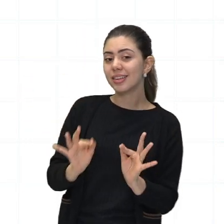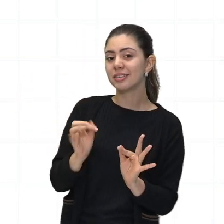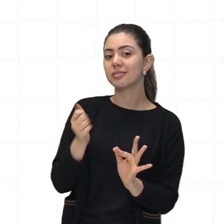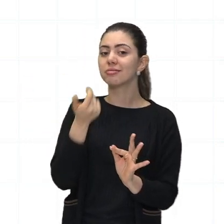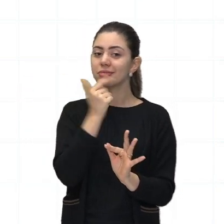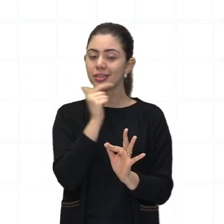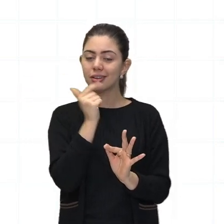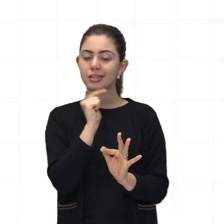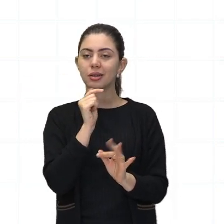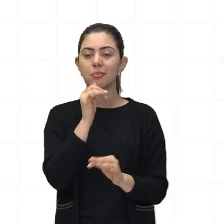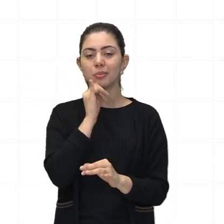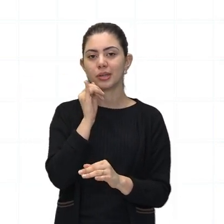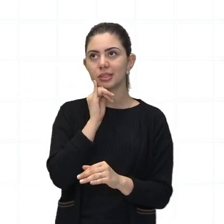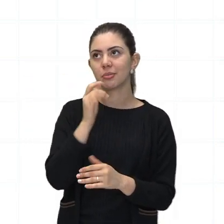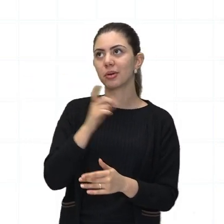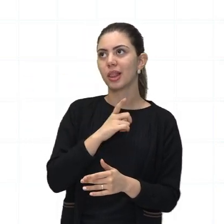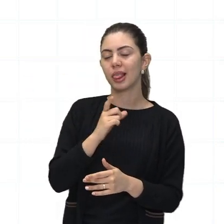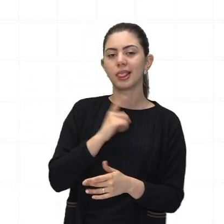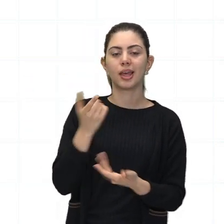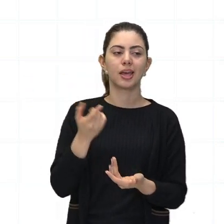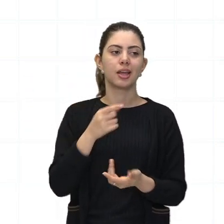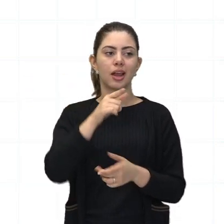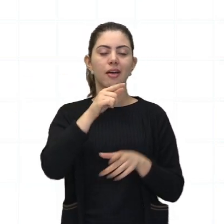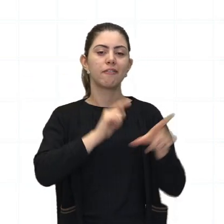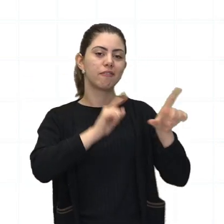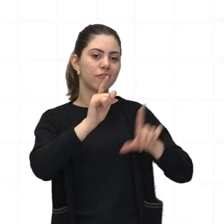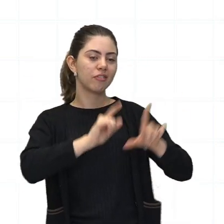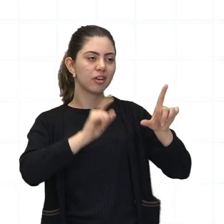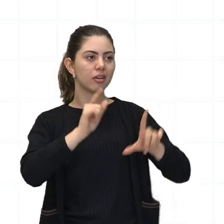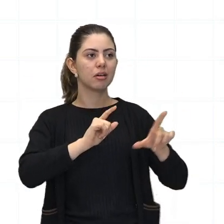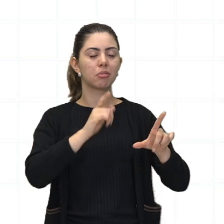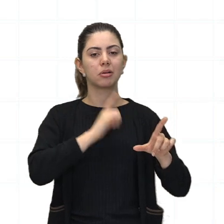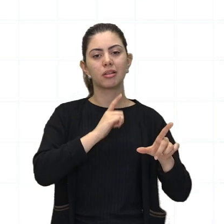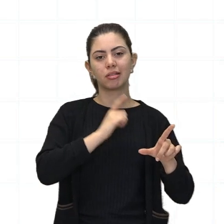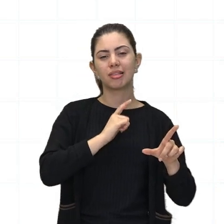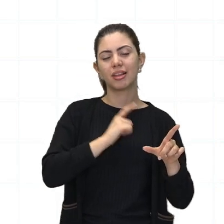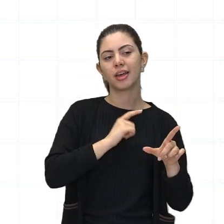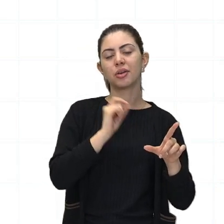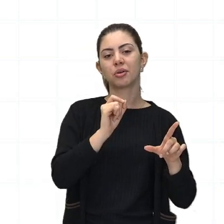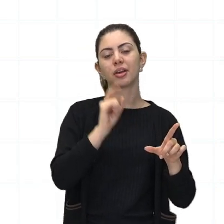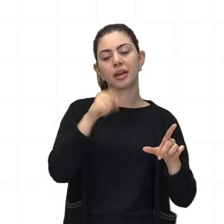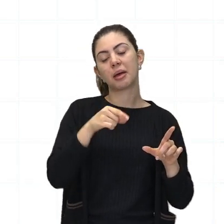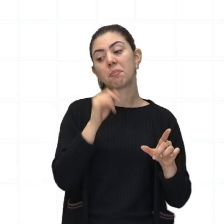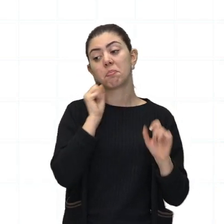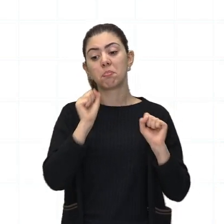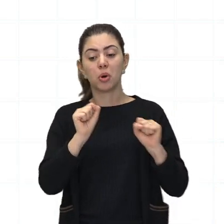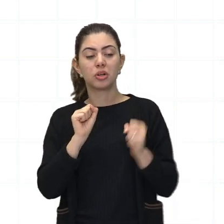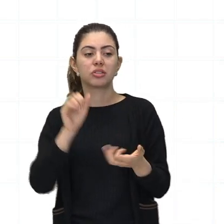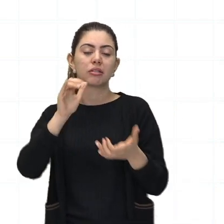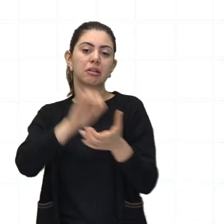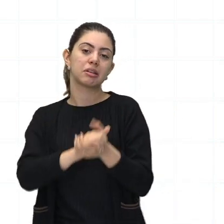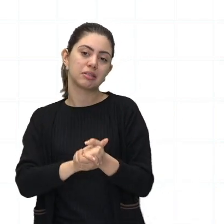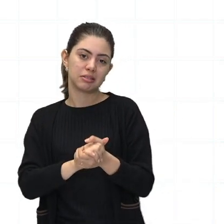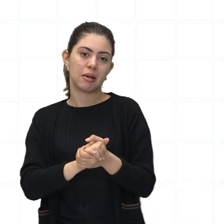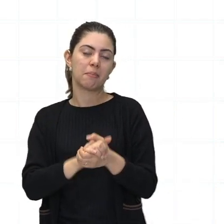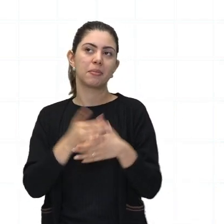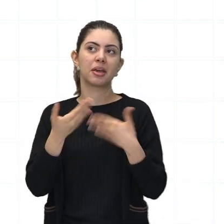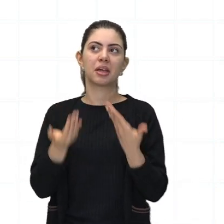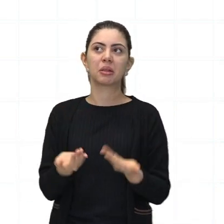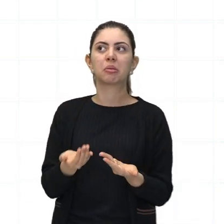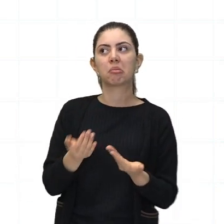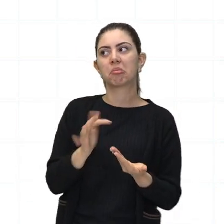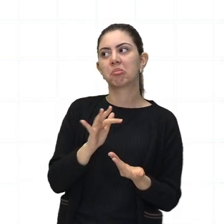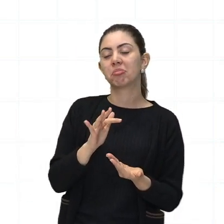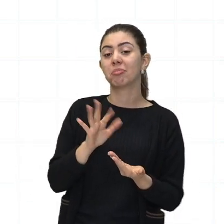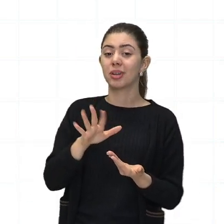aspecto cômico, em que nós temos alguns núcleos que terminam em casamento e outros que terminam ou com alguma morte ou com